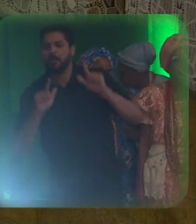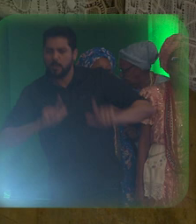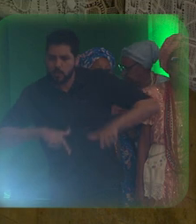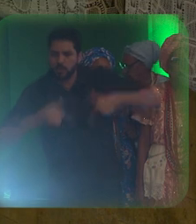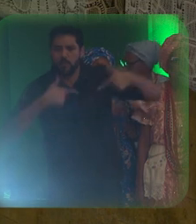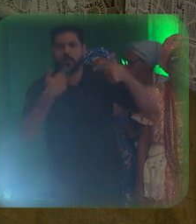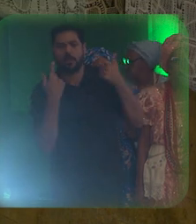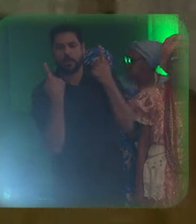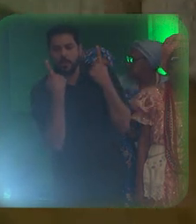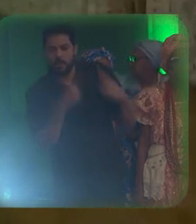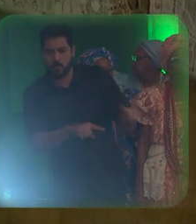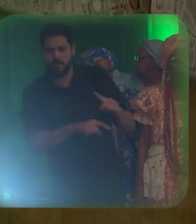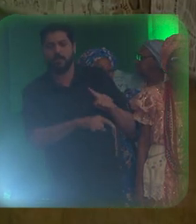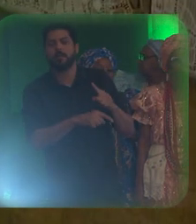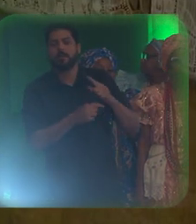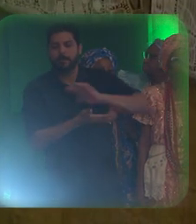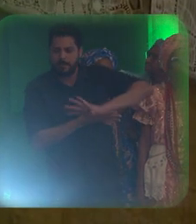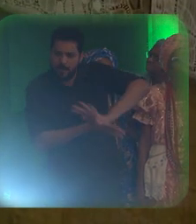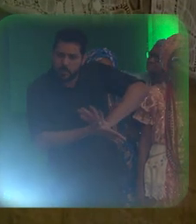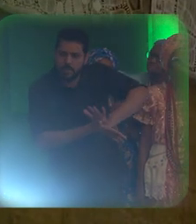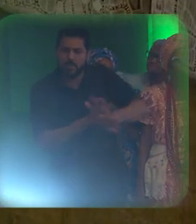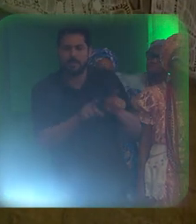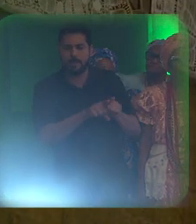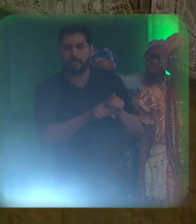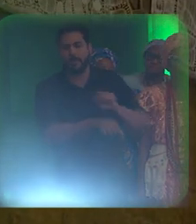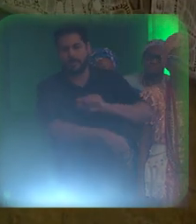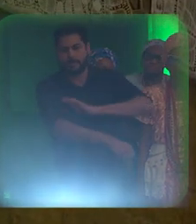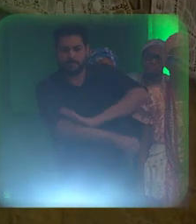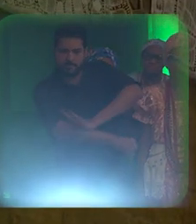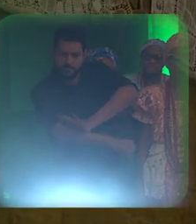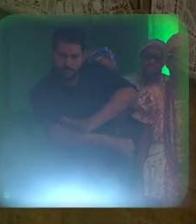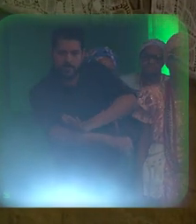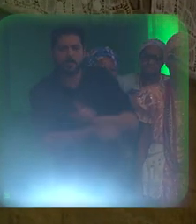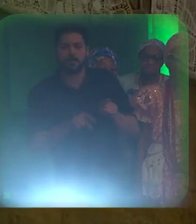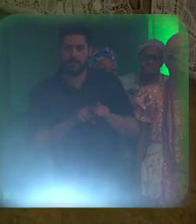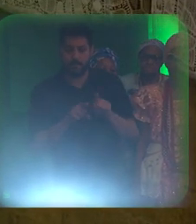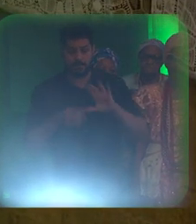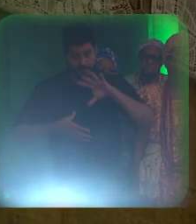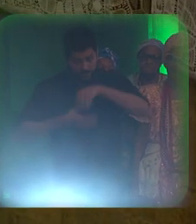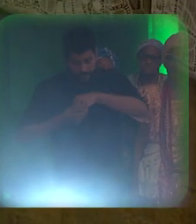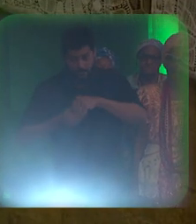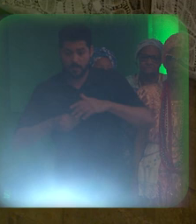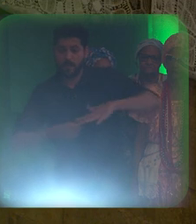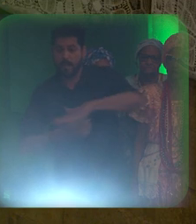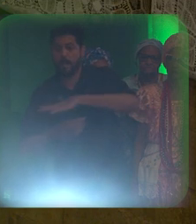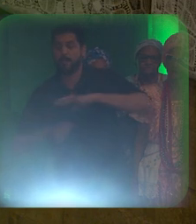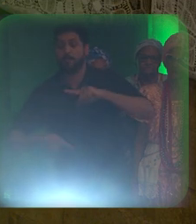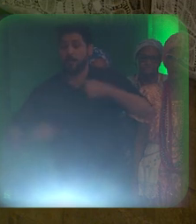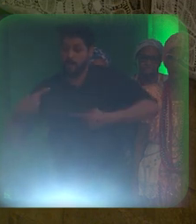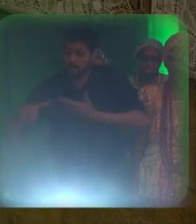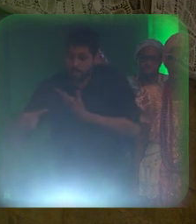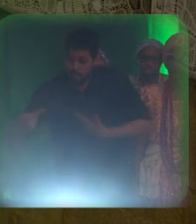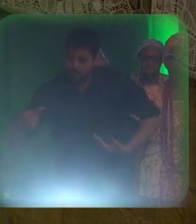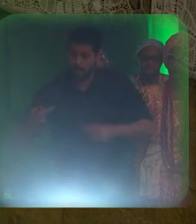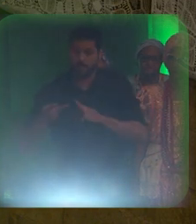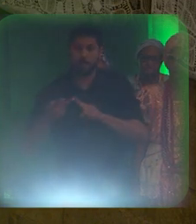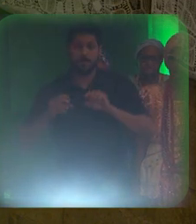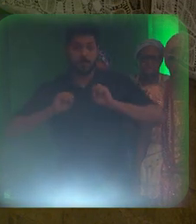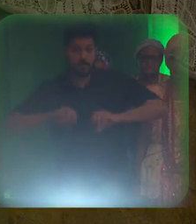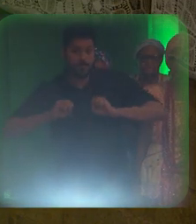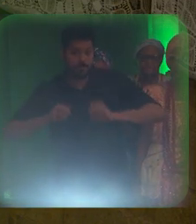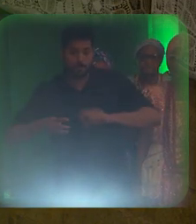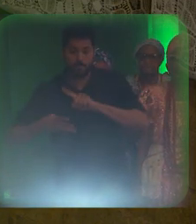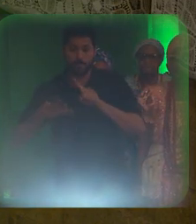o racismo, abrangendo áreas essenciais como políticas públicas, educação e sistema